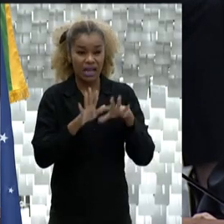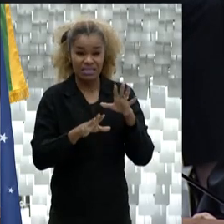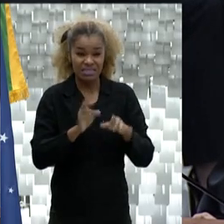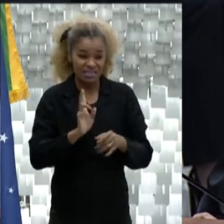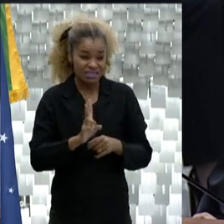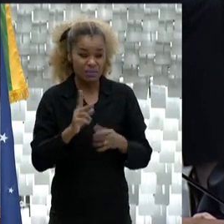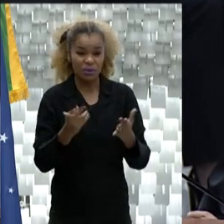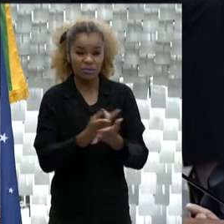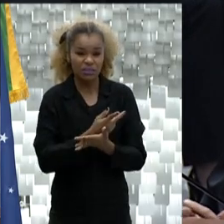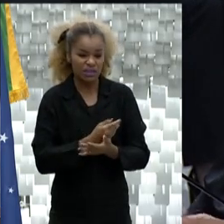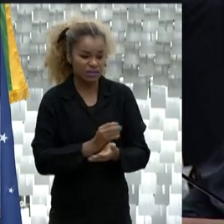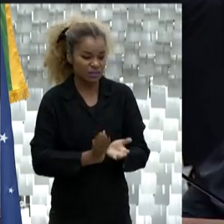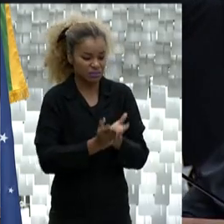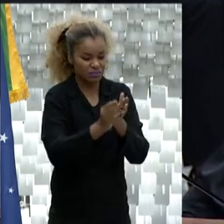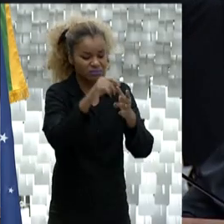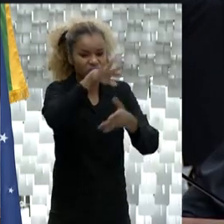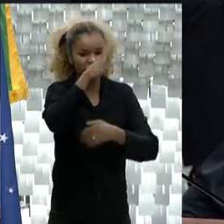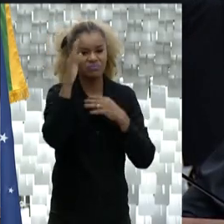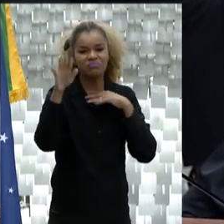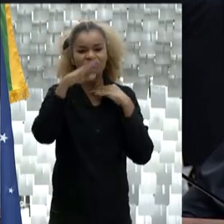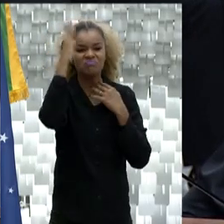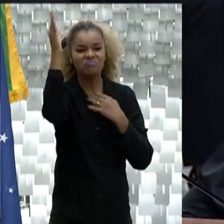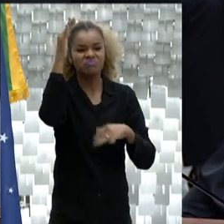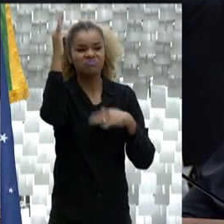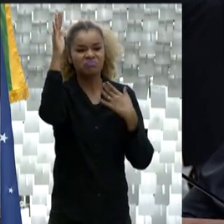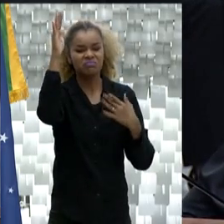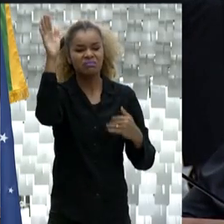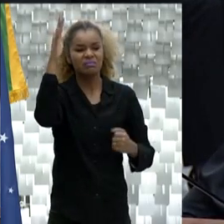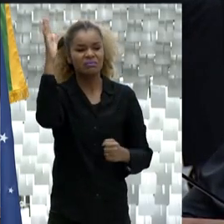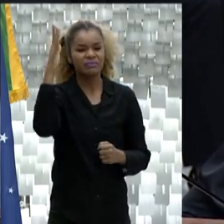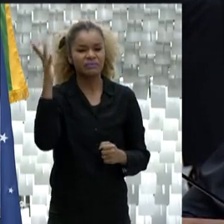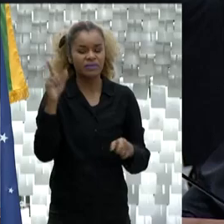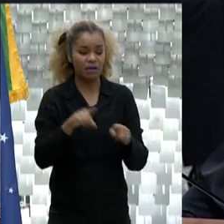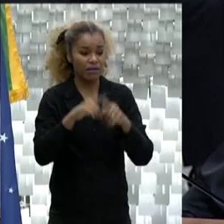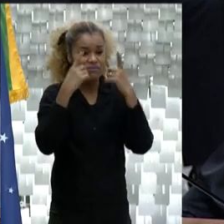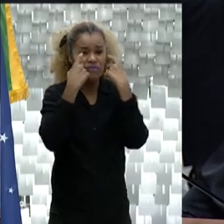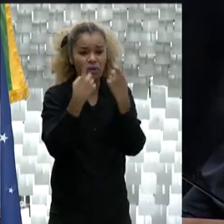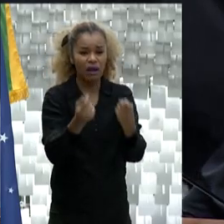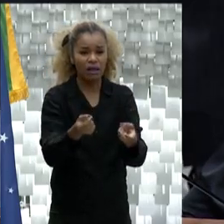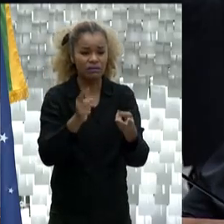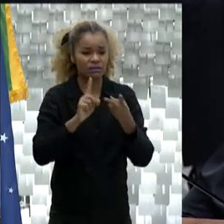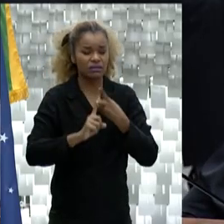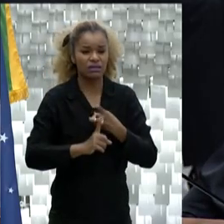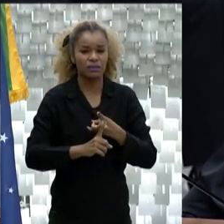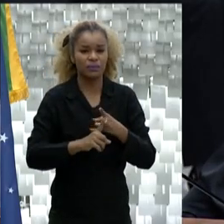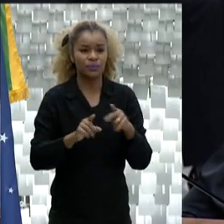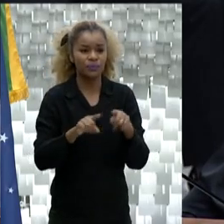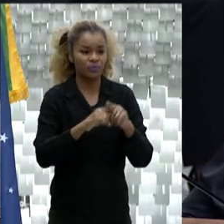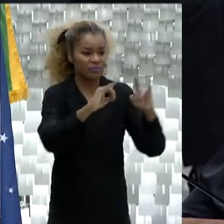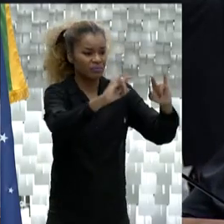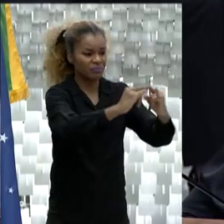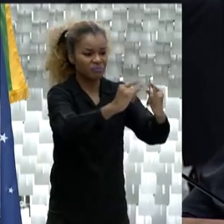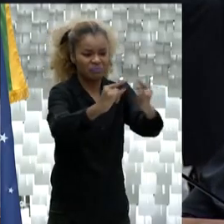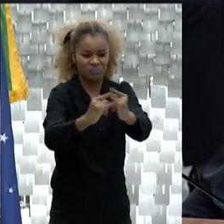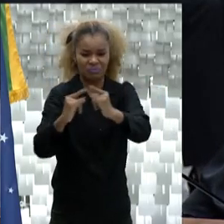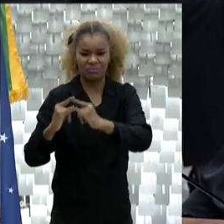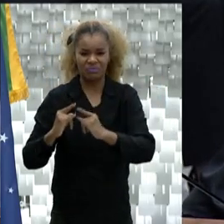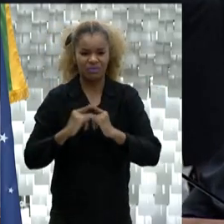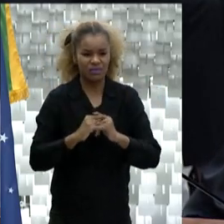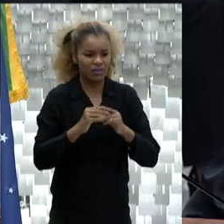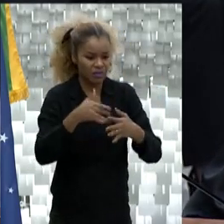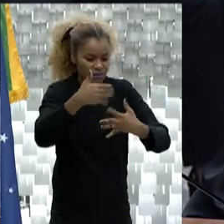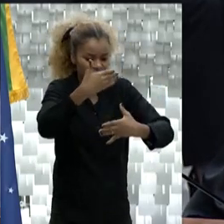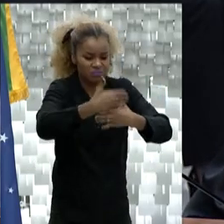destroços de naufrágios, em atos de violência e intolerância, em acampamentos transfronteiriços